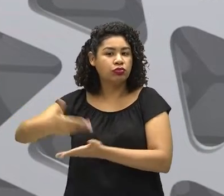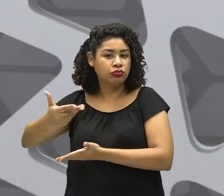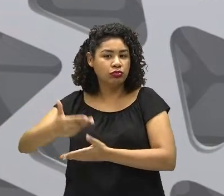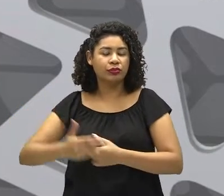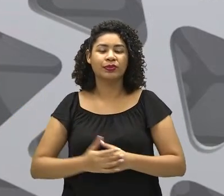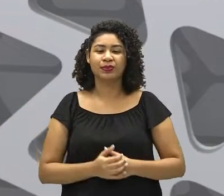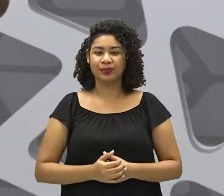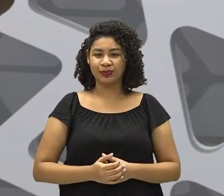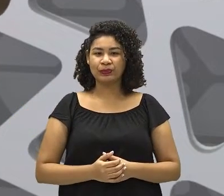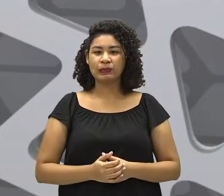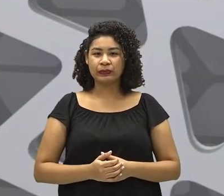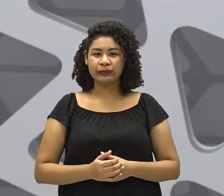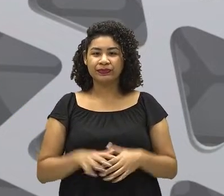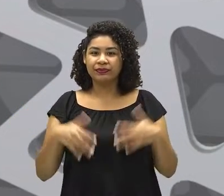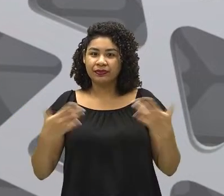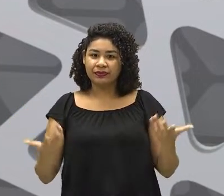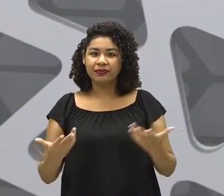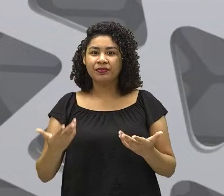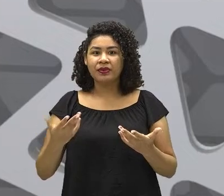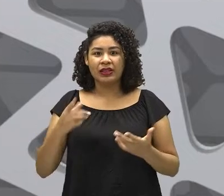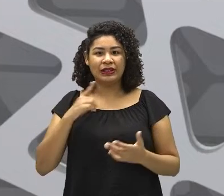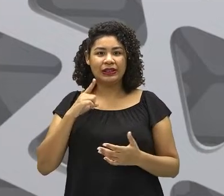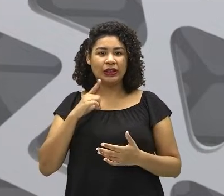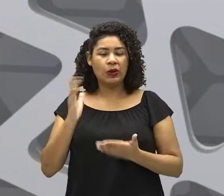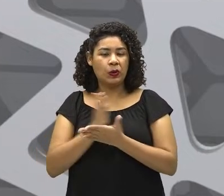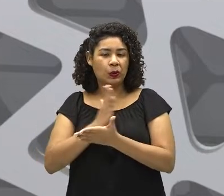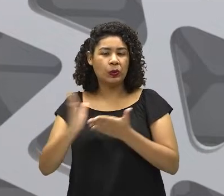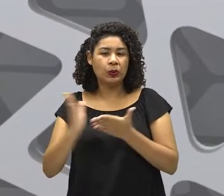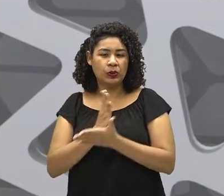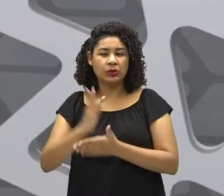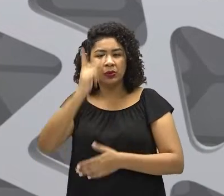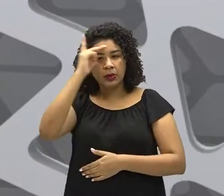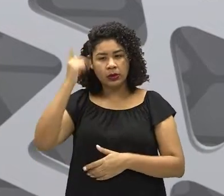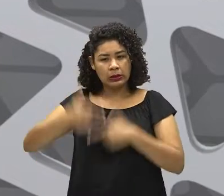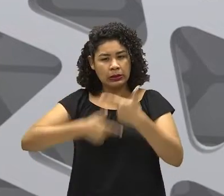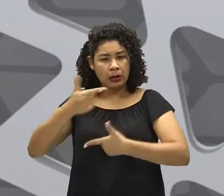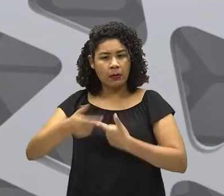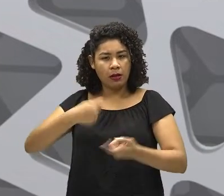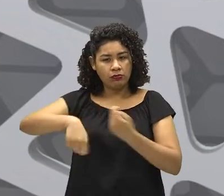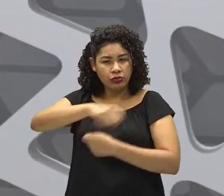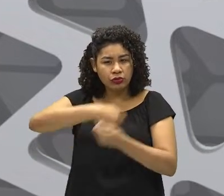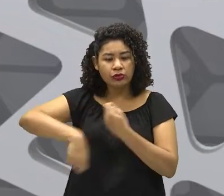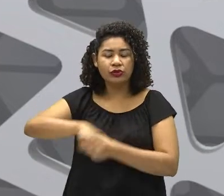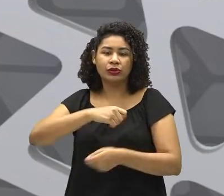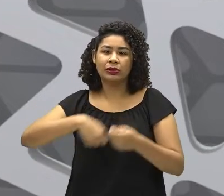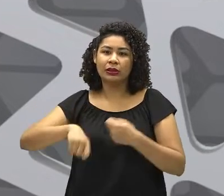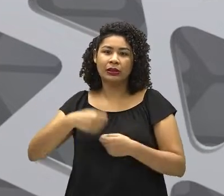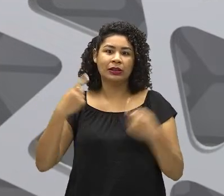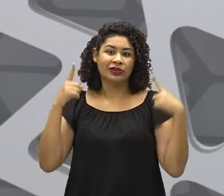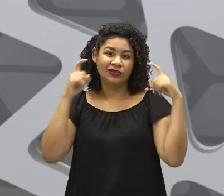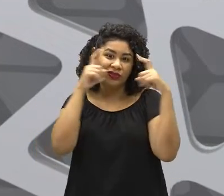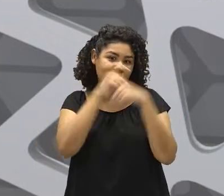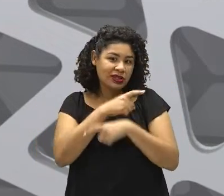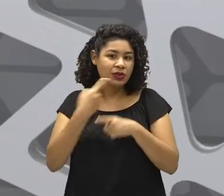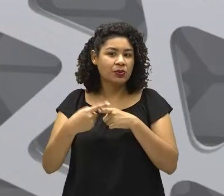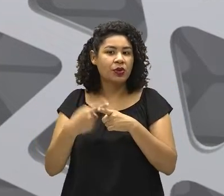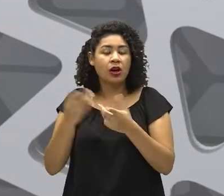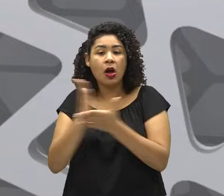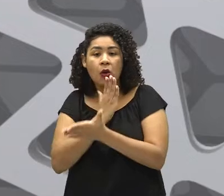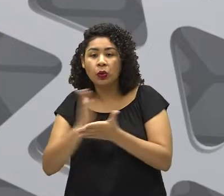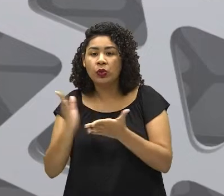moeda. Ainda não tinha ocorrido o processo de unificação das moedas. A unificação das moedas vai acontecer